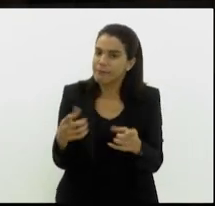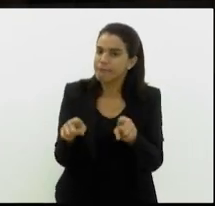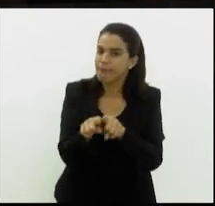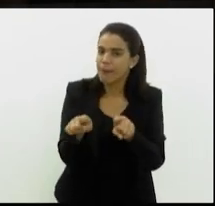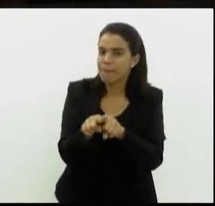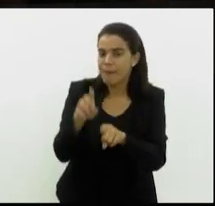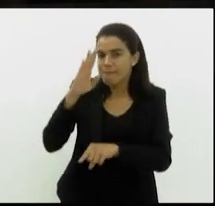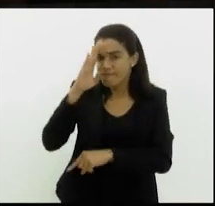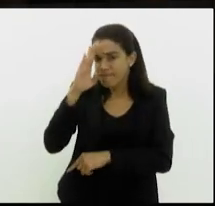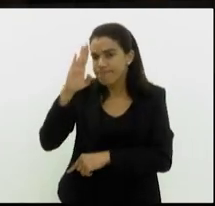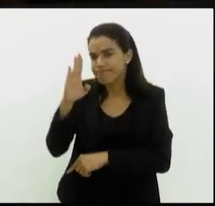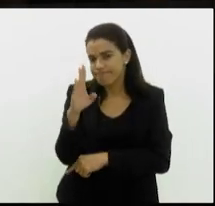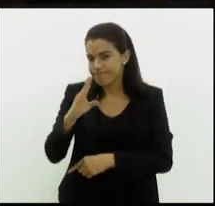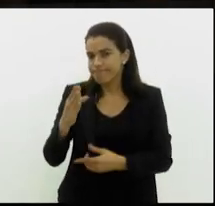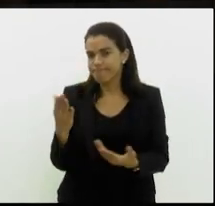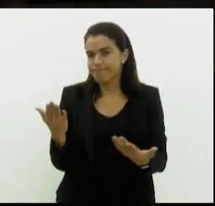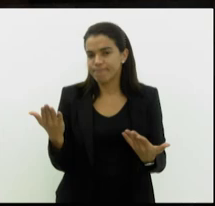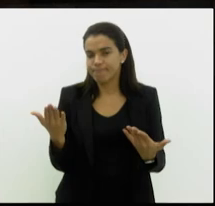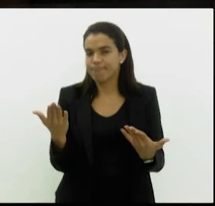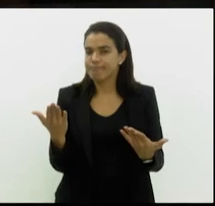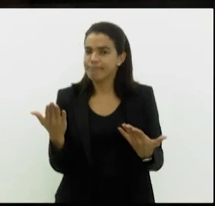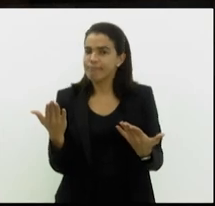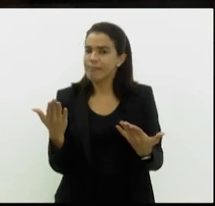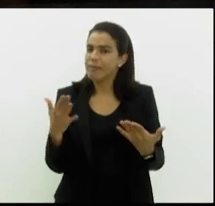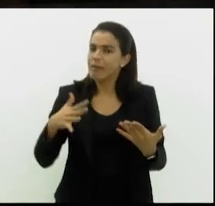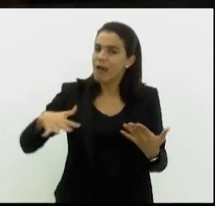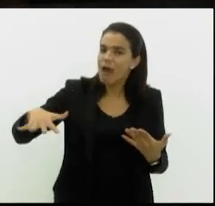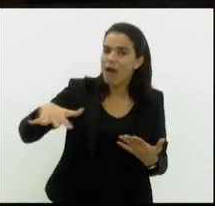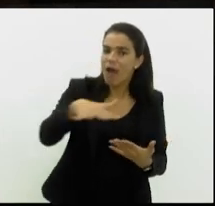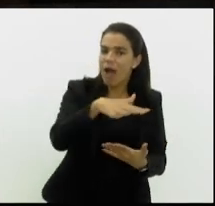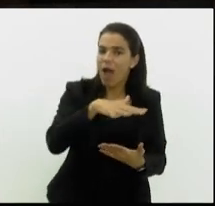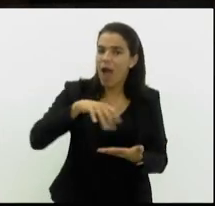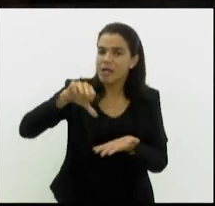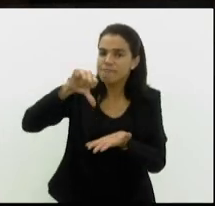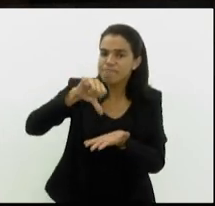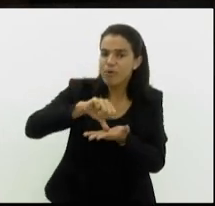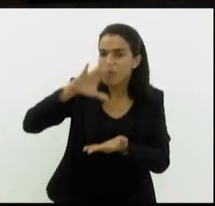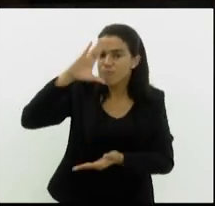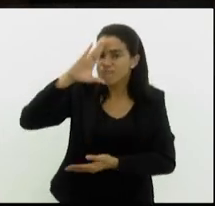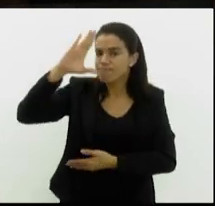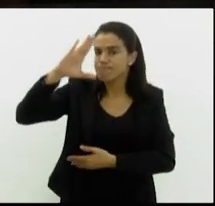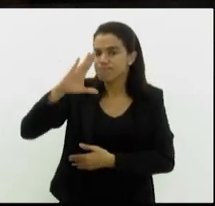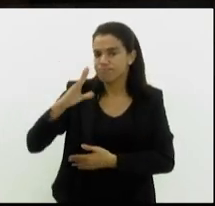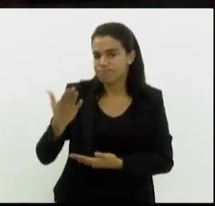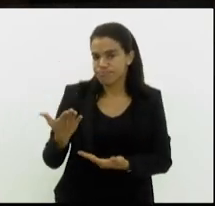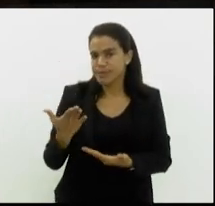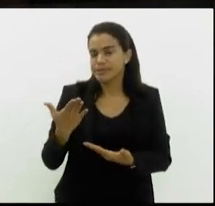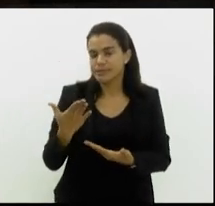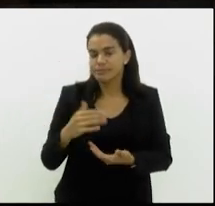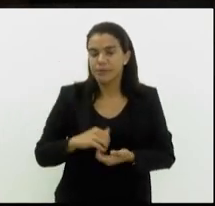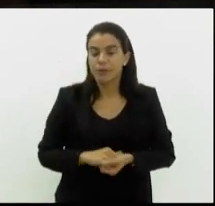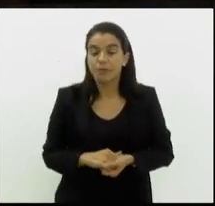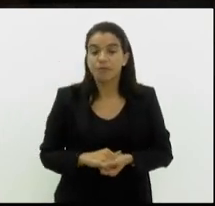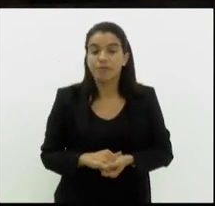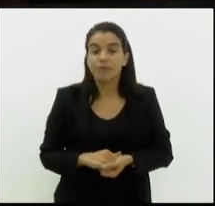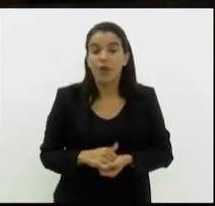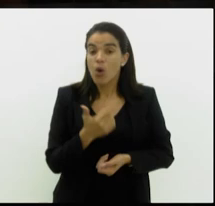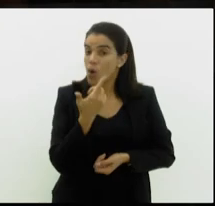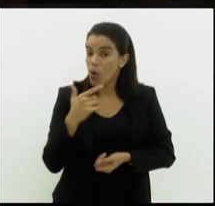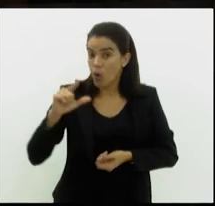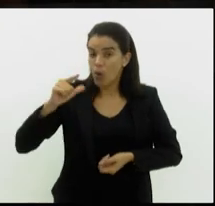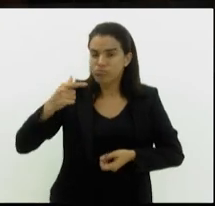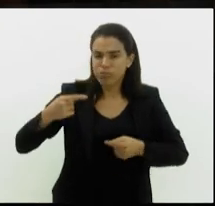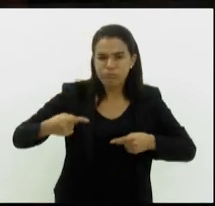principalmente, mas não só, nas nossas regiões metropolitanas. E aí tem uma outra discussão,